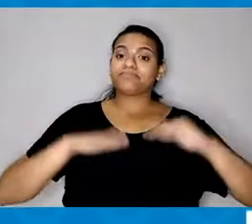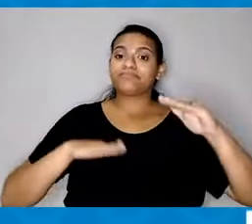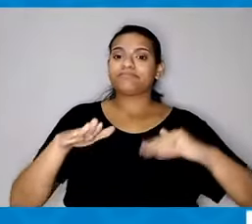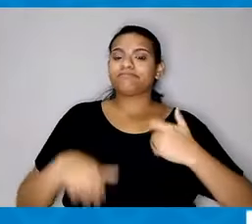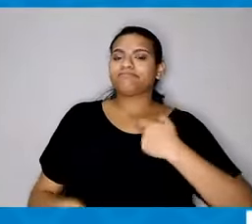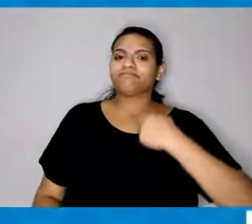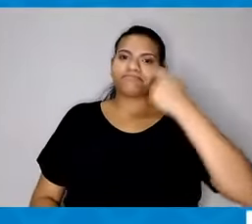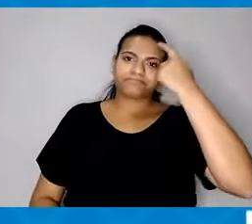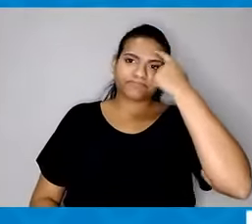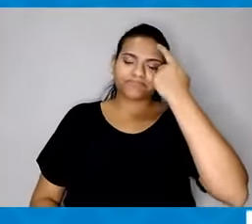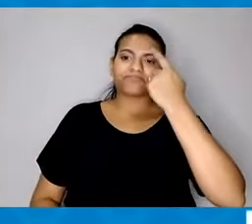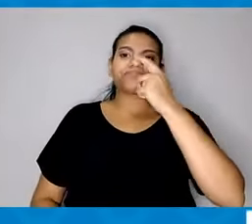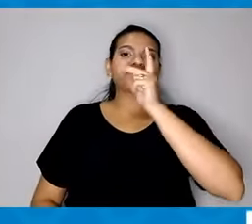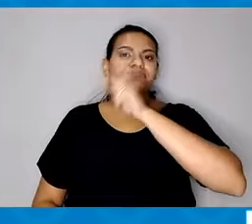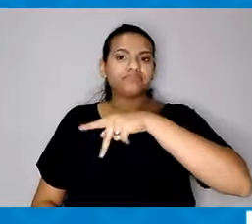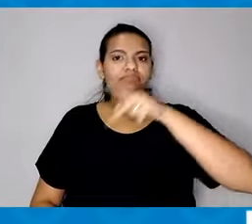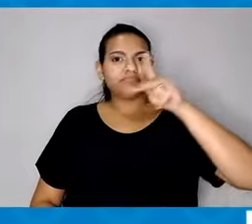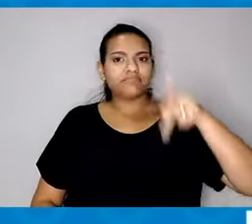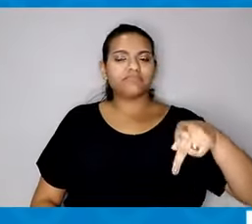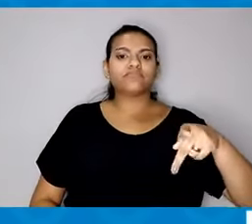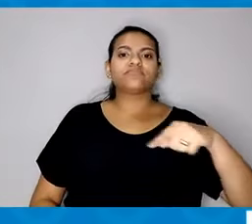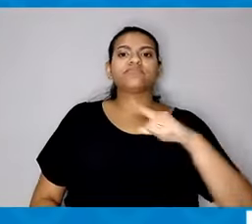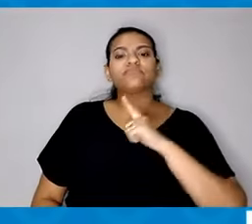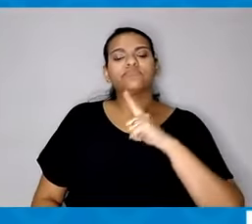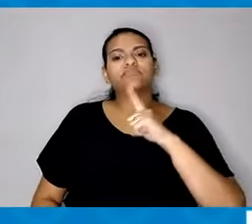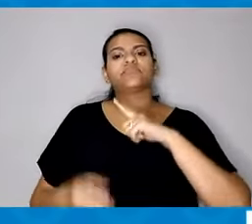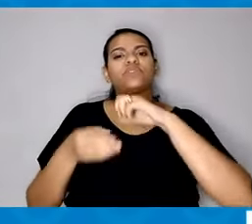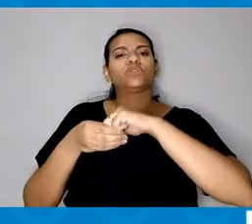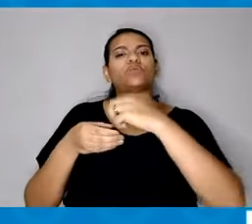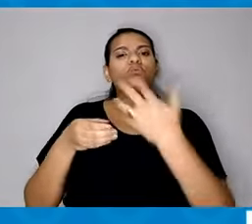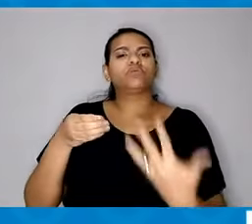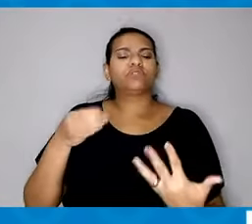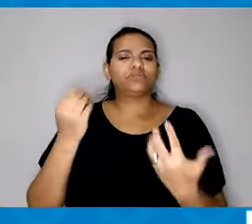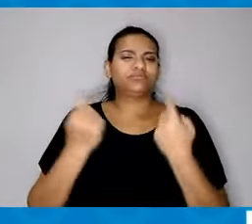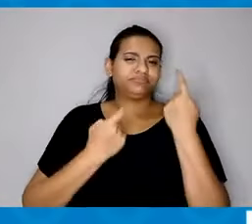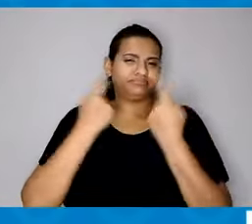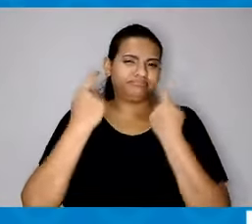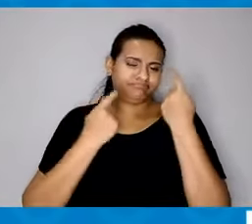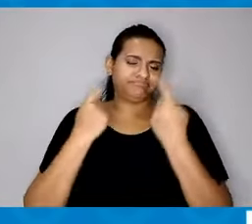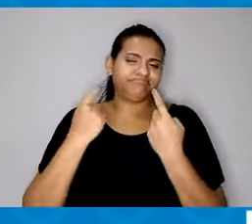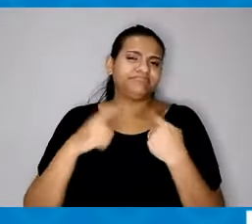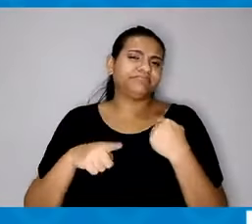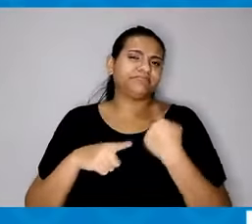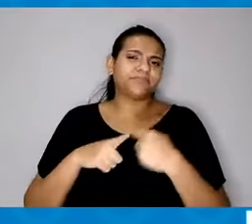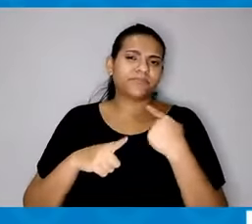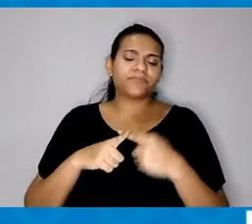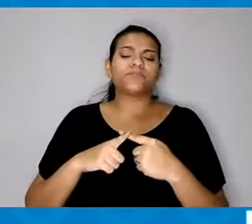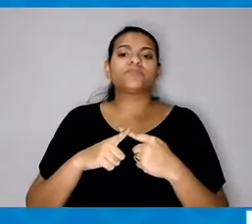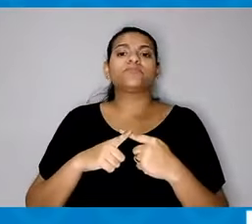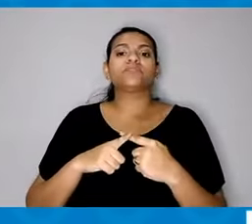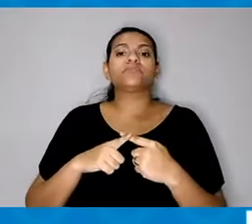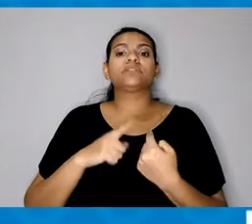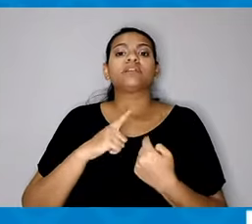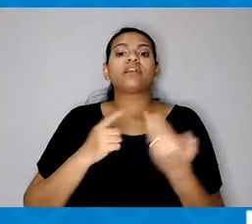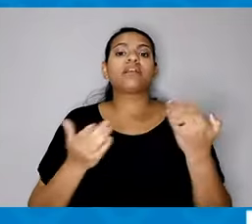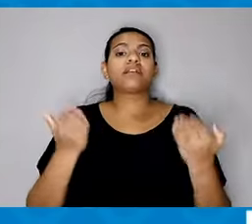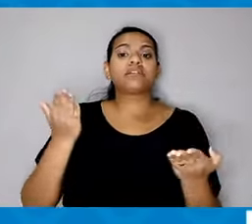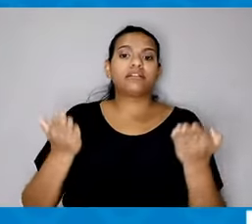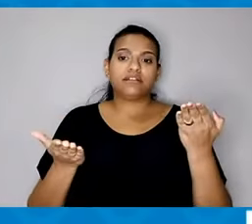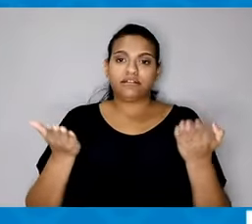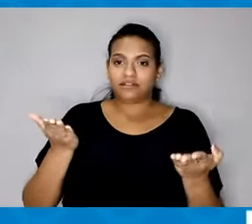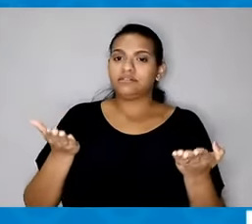mais preocupado com o conteúdo do que com... A preocupação ela deve ser equilibrada. O conteúdo e o desenvolvimento